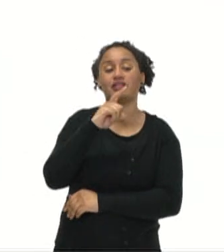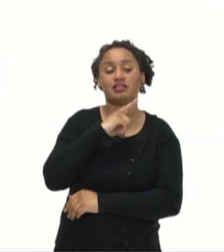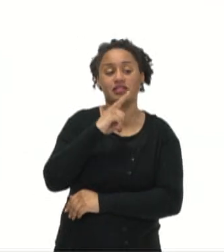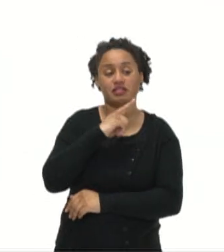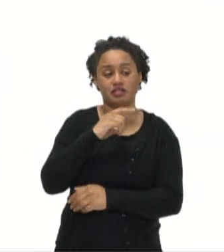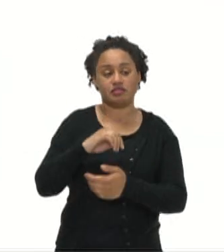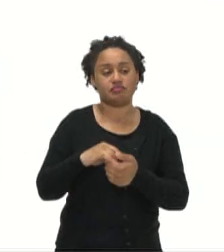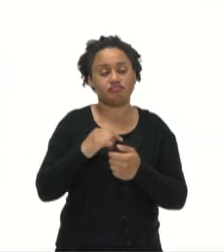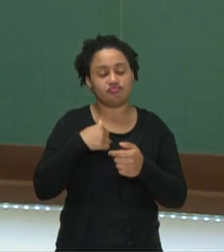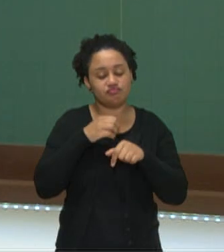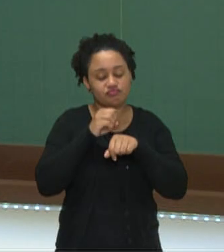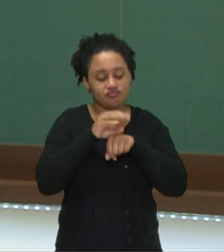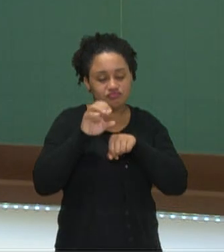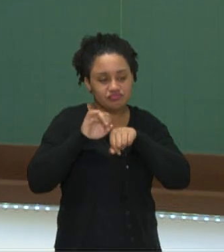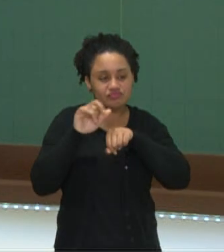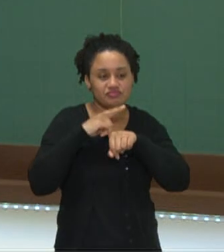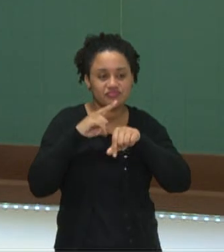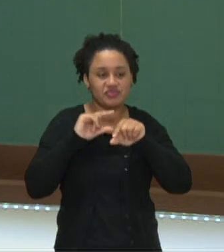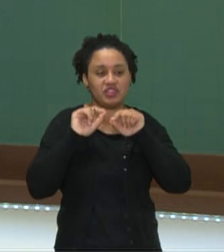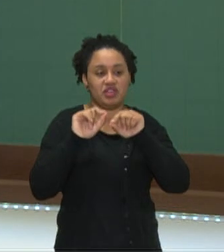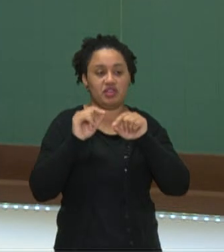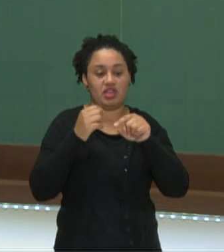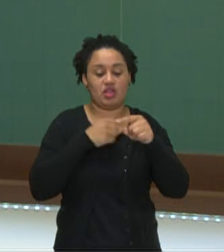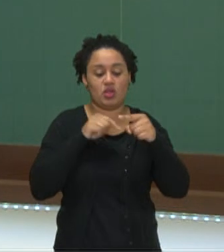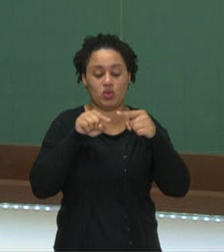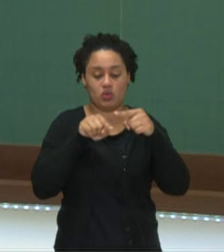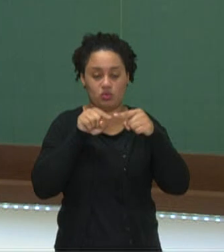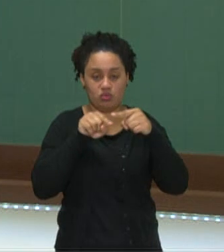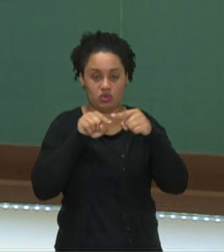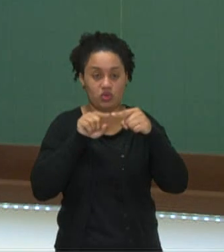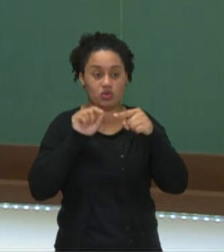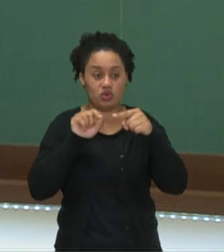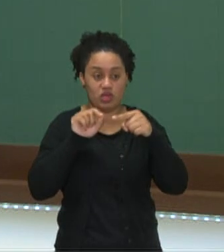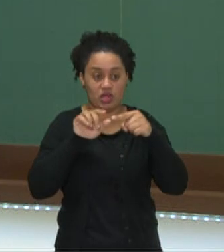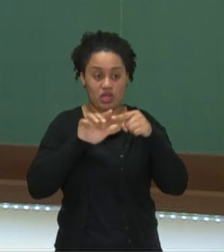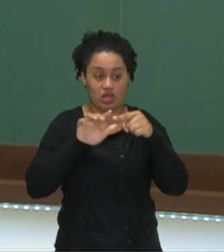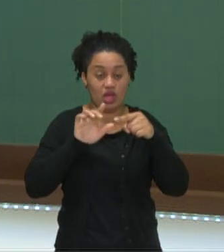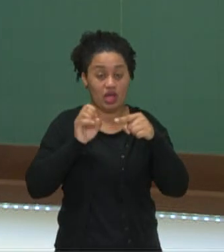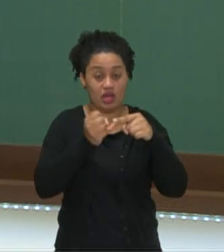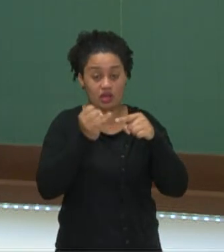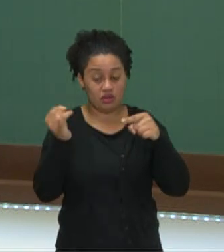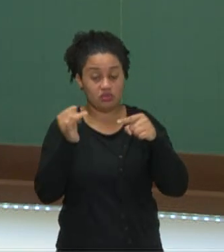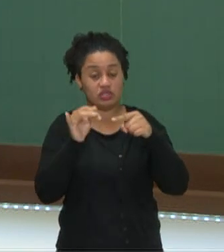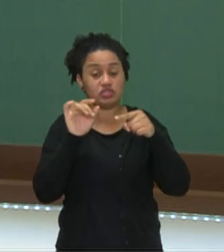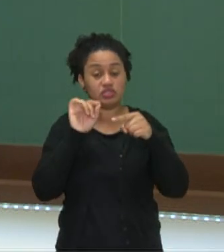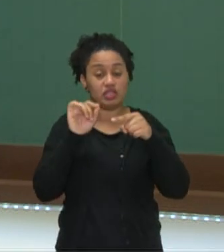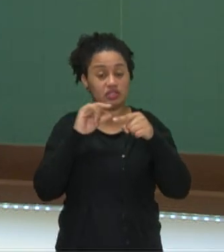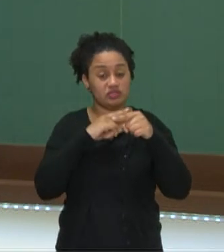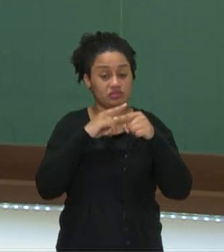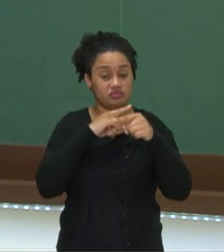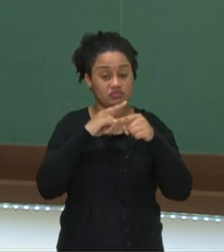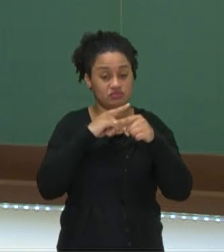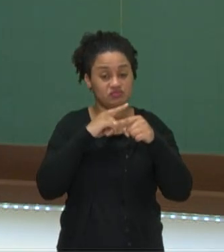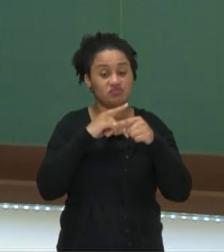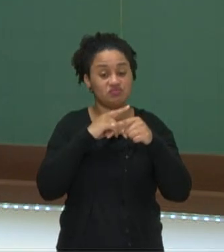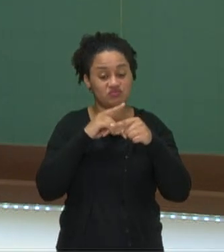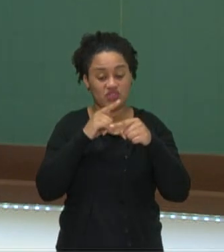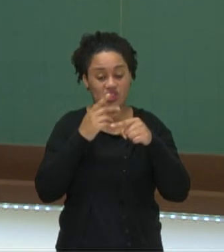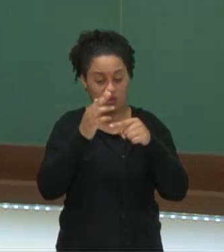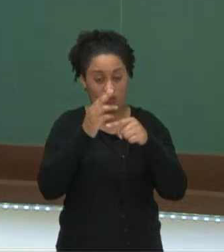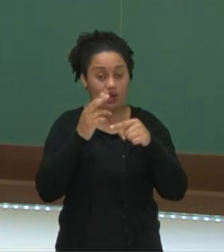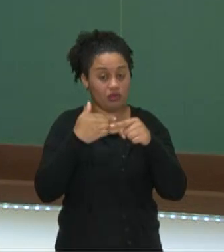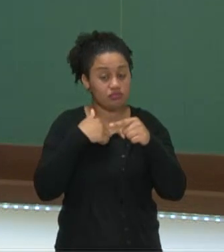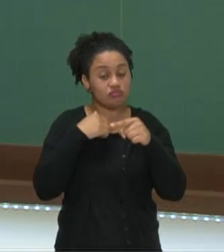restaram. Então aqui tem uma dica para você. Número que está embaixo é a quantidade de partes iguais em que o inteiro